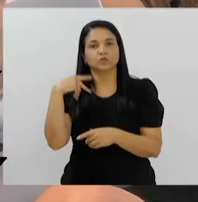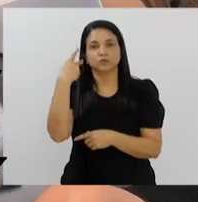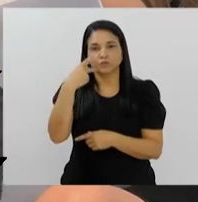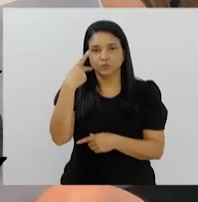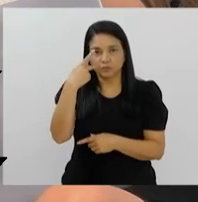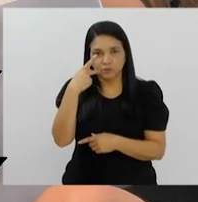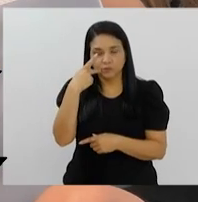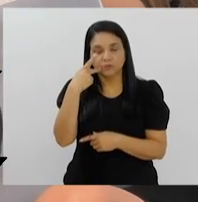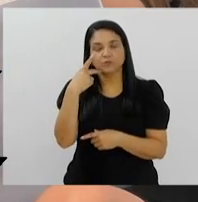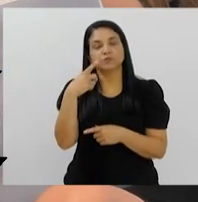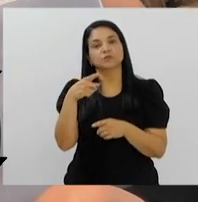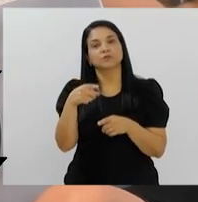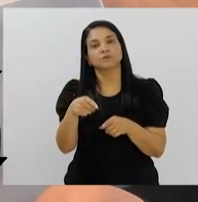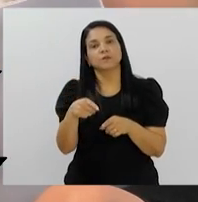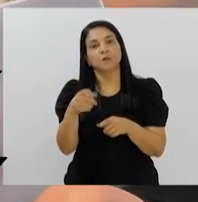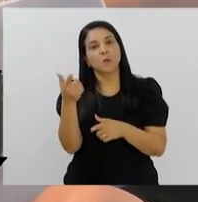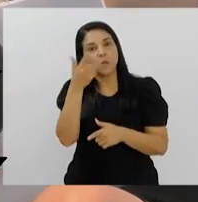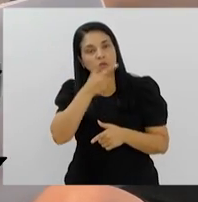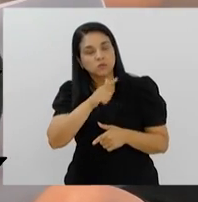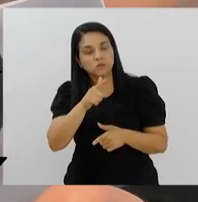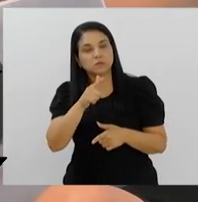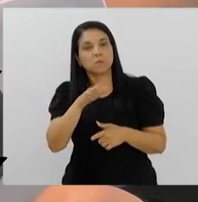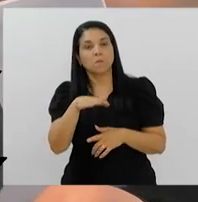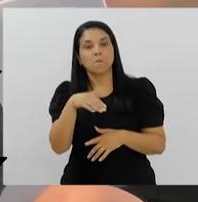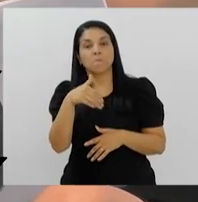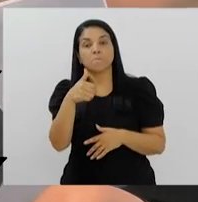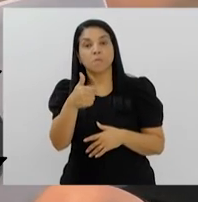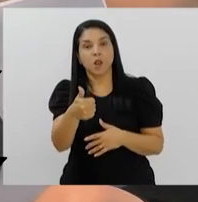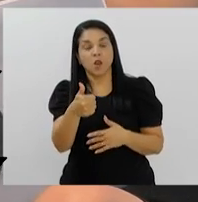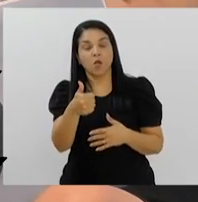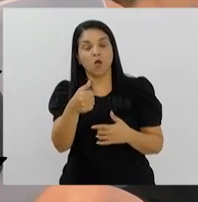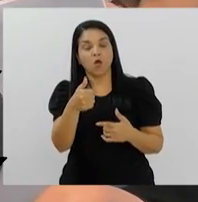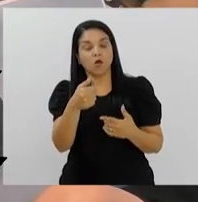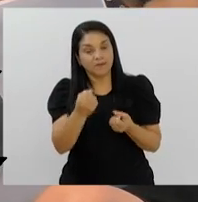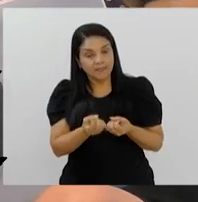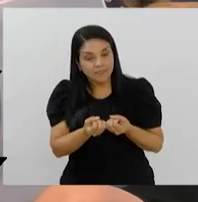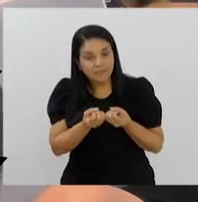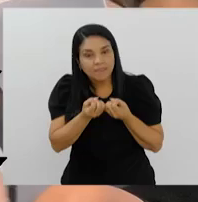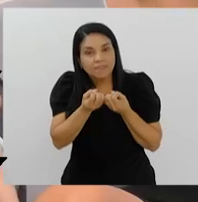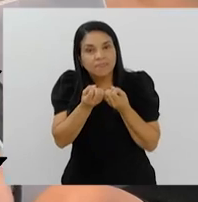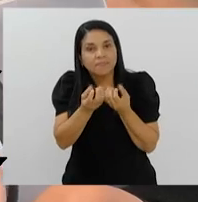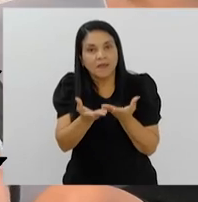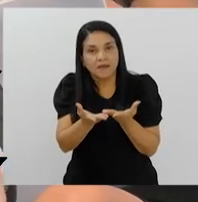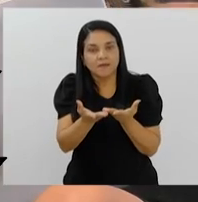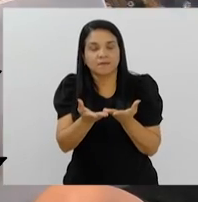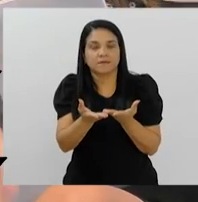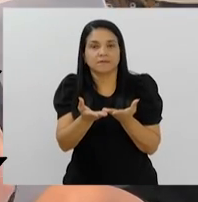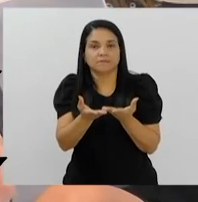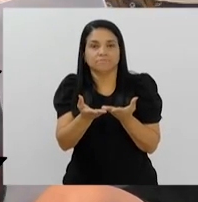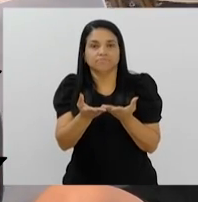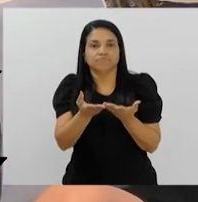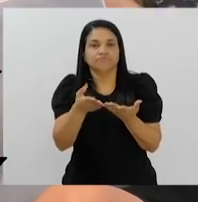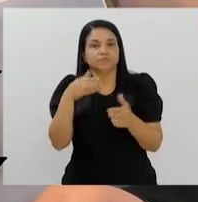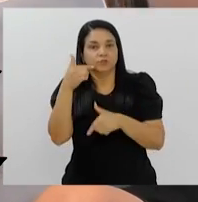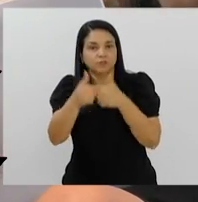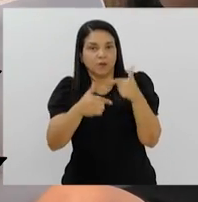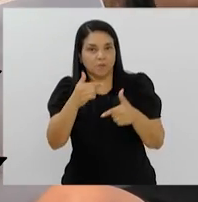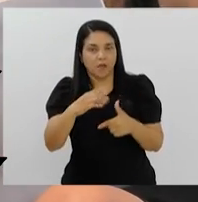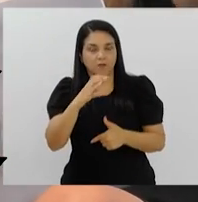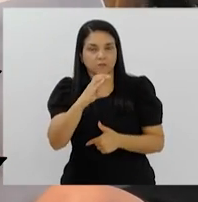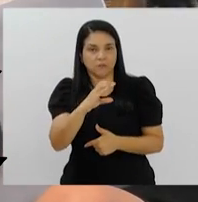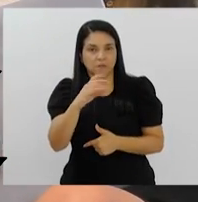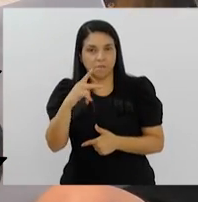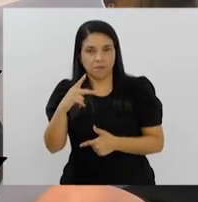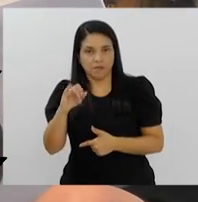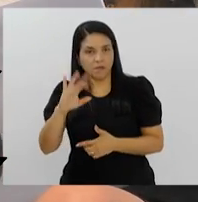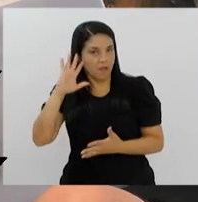que nós tenhamos a a melhor entrega e desta CPI que é isso que nós queremos no final é